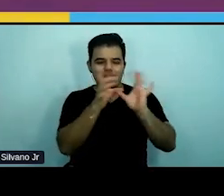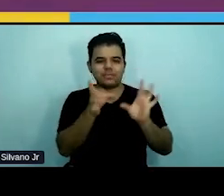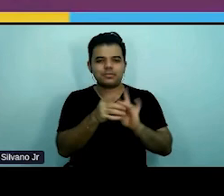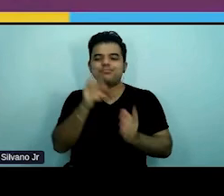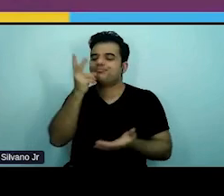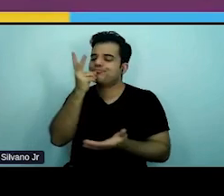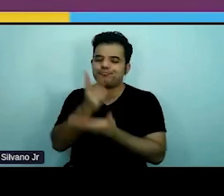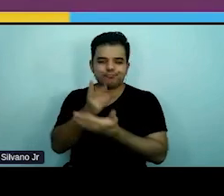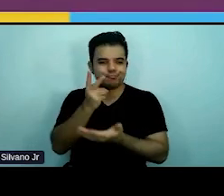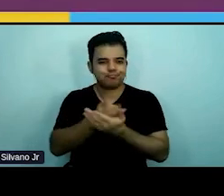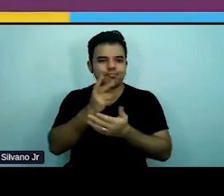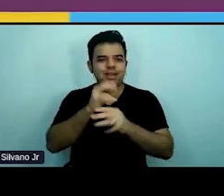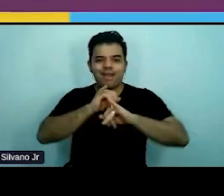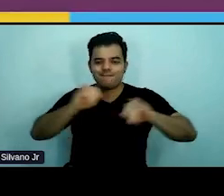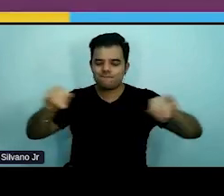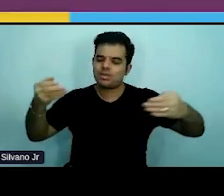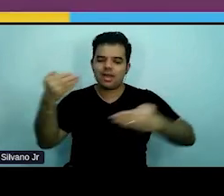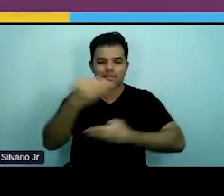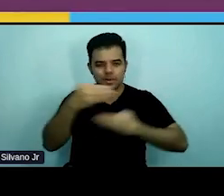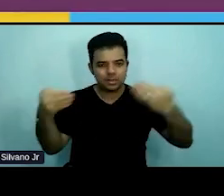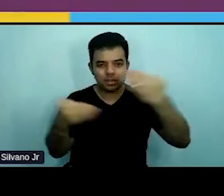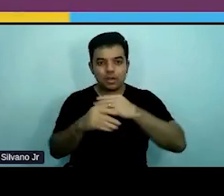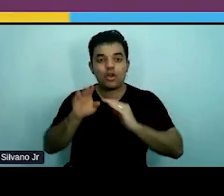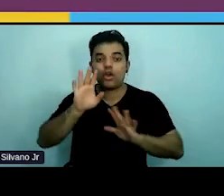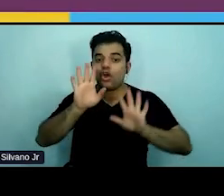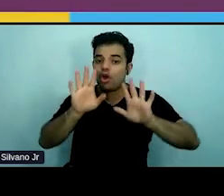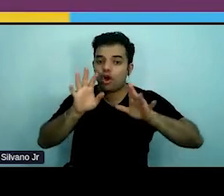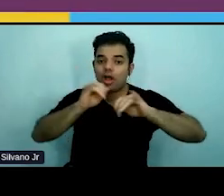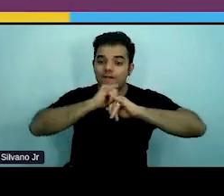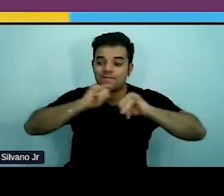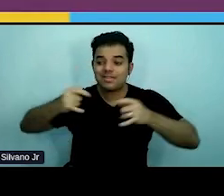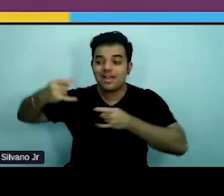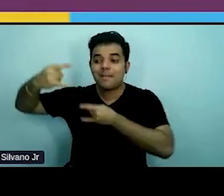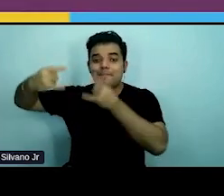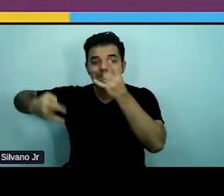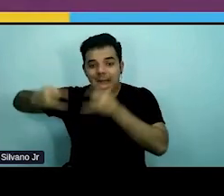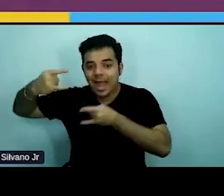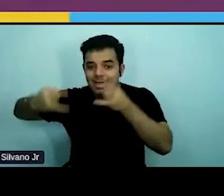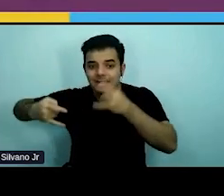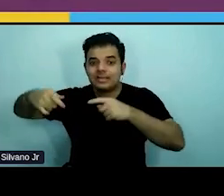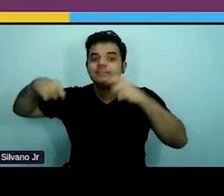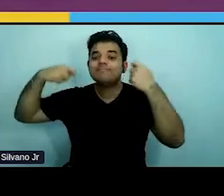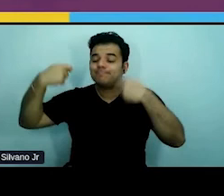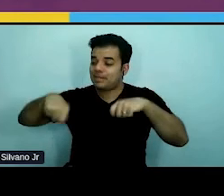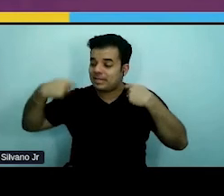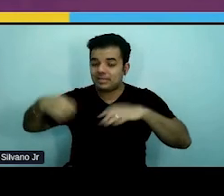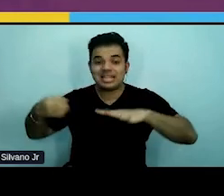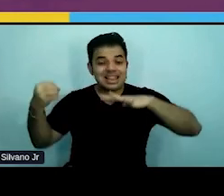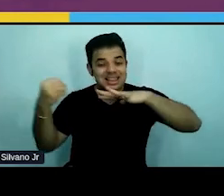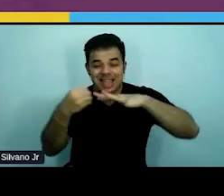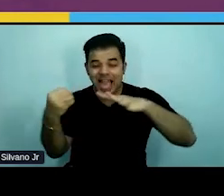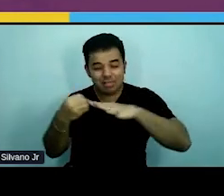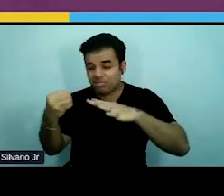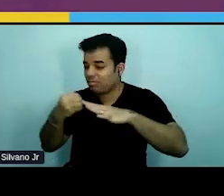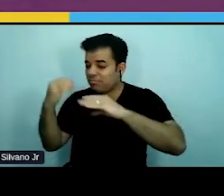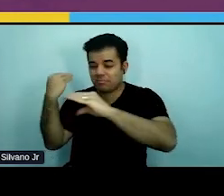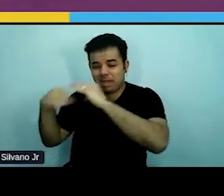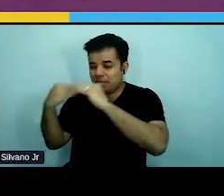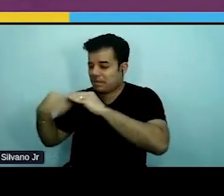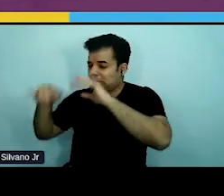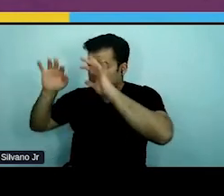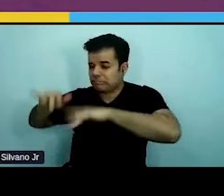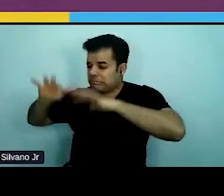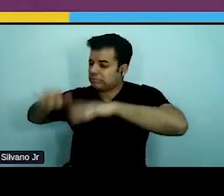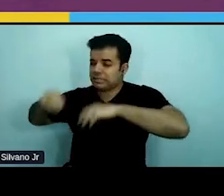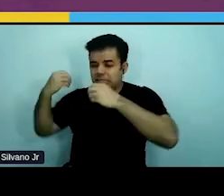bastante na tecla durante essa apresentação, que, olha, uma máquina, ela precisa de um grande volume de dados, certo?